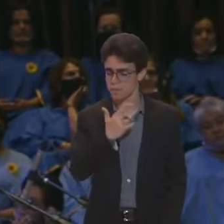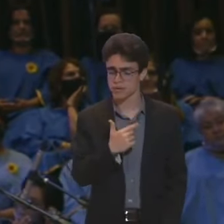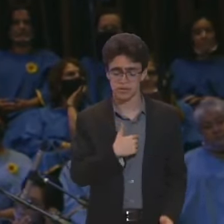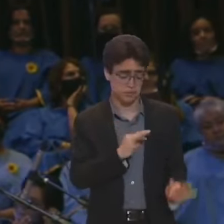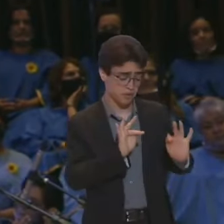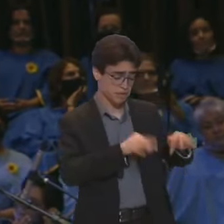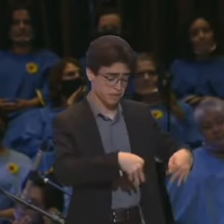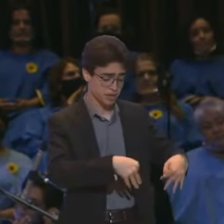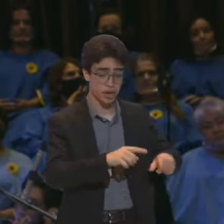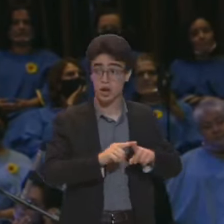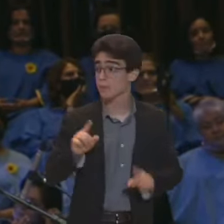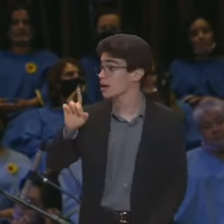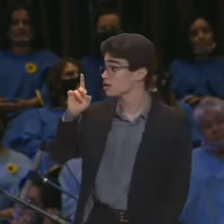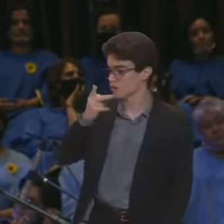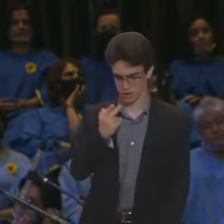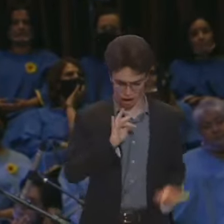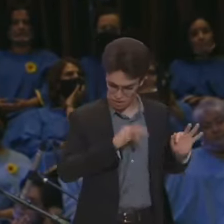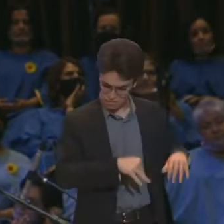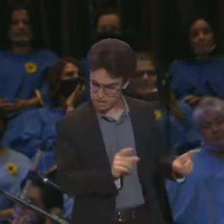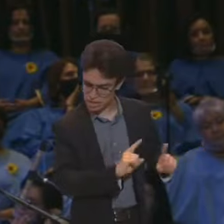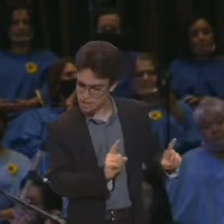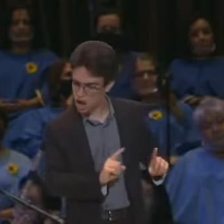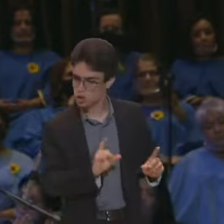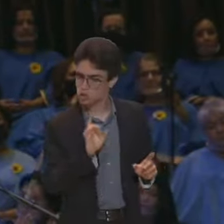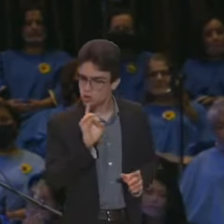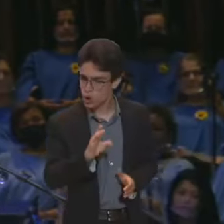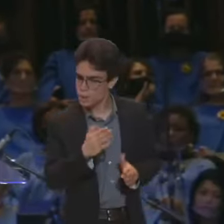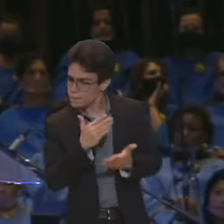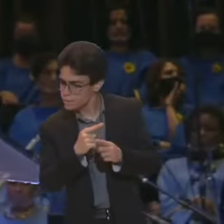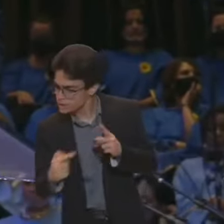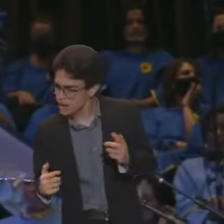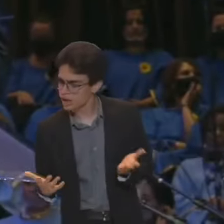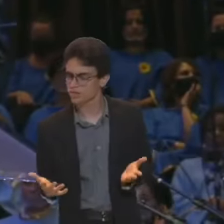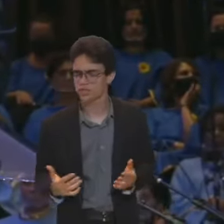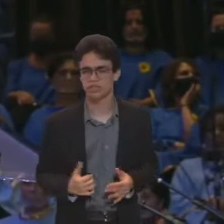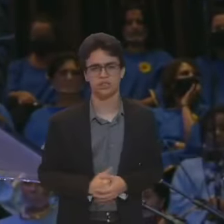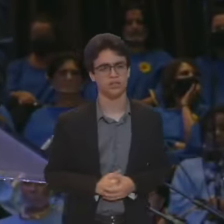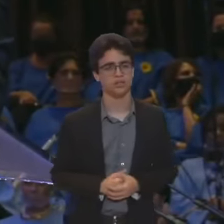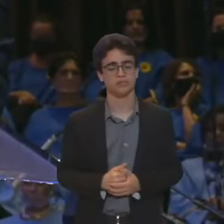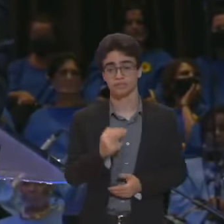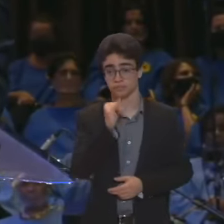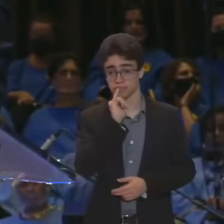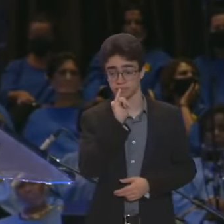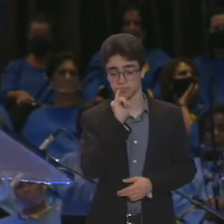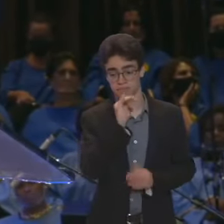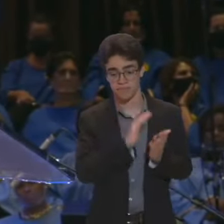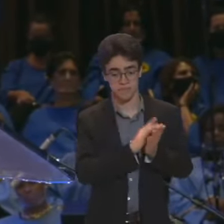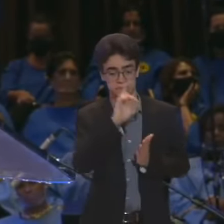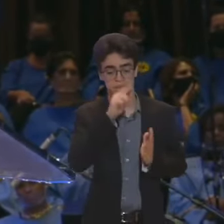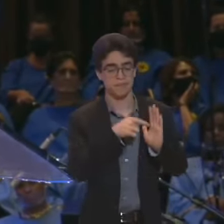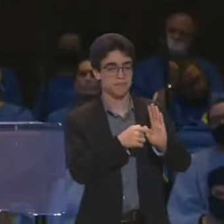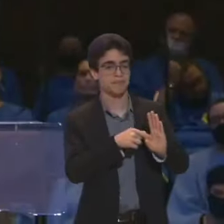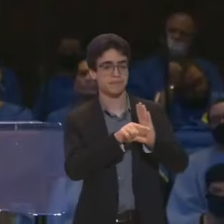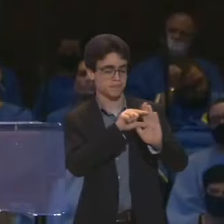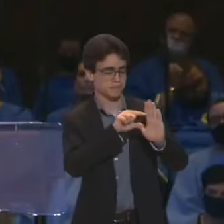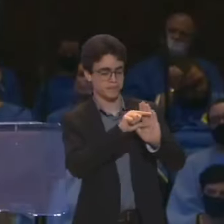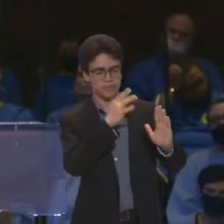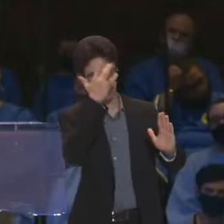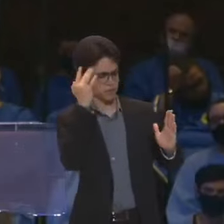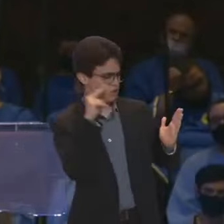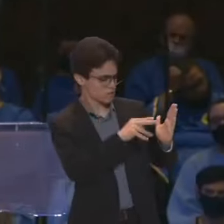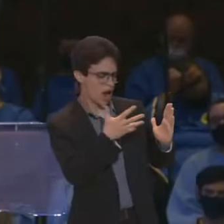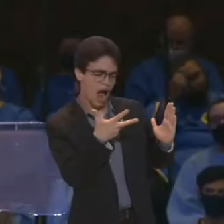onde Deus coloca uma vírgula. Por exemplo, tem um versículo na Bíblia que todo crente fica